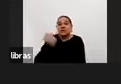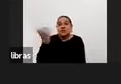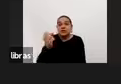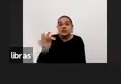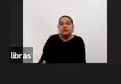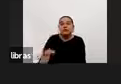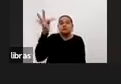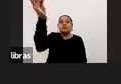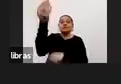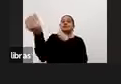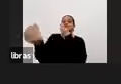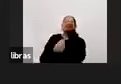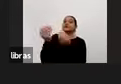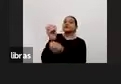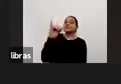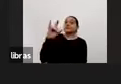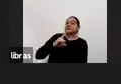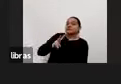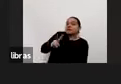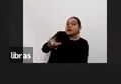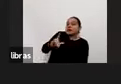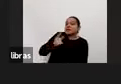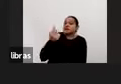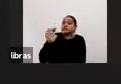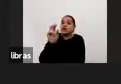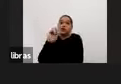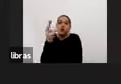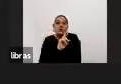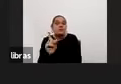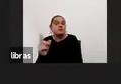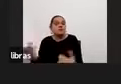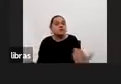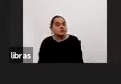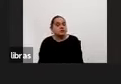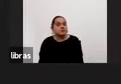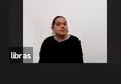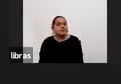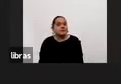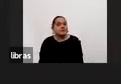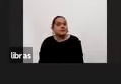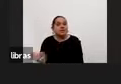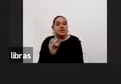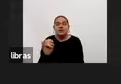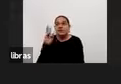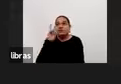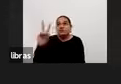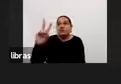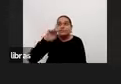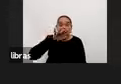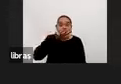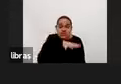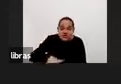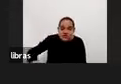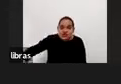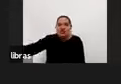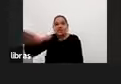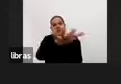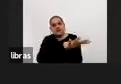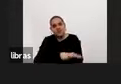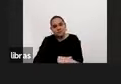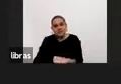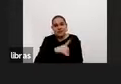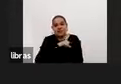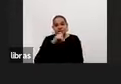Né? Enfim, são pacotes, se a gente olhar no todo, né, dentro de uma lógica,